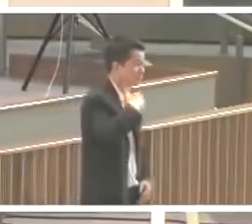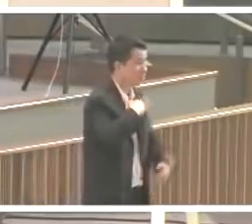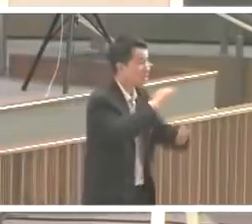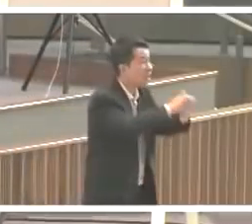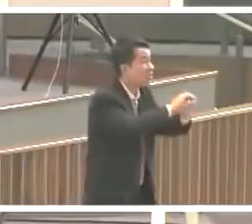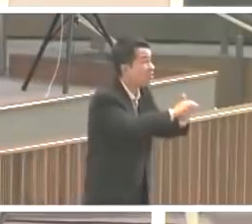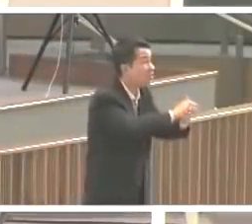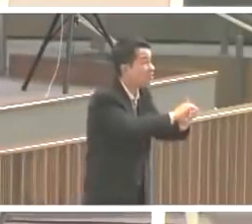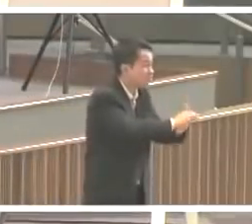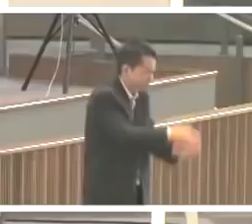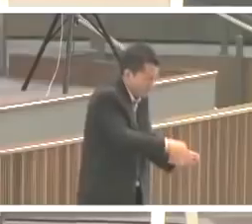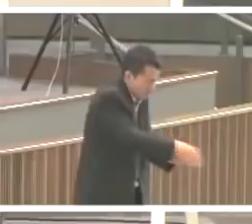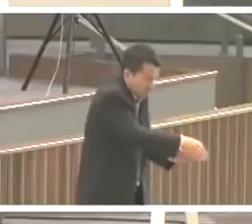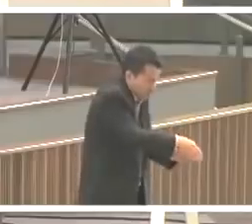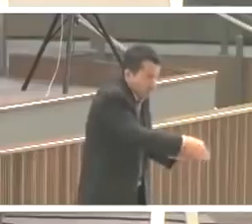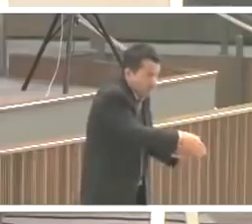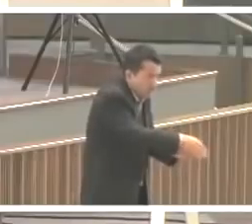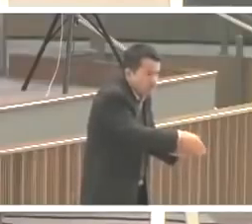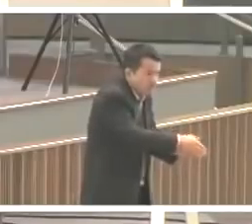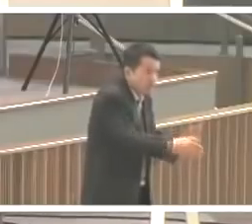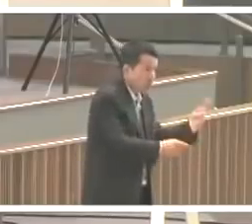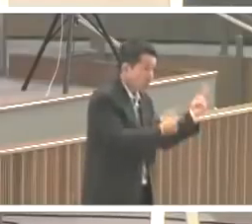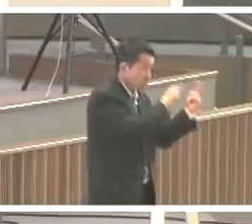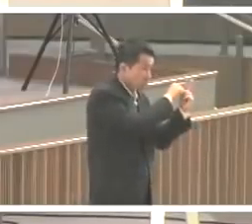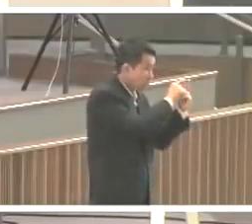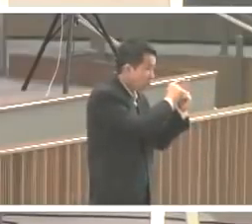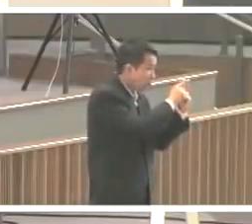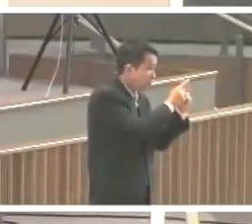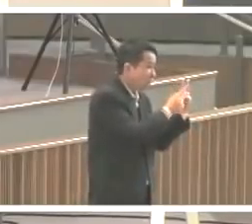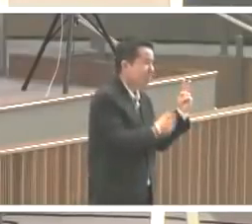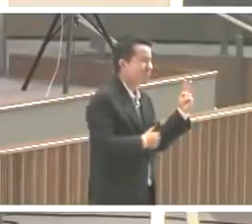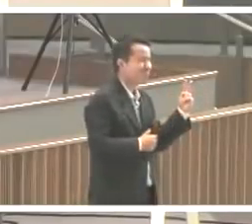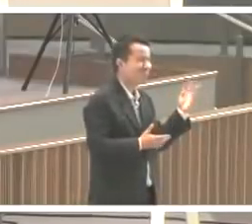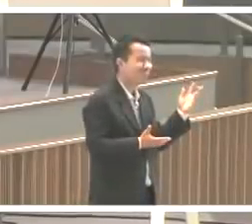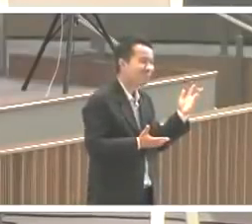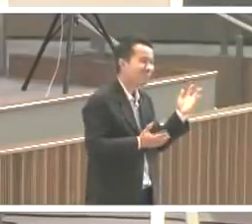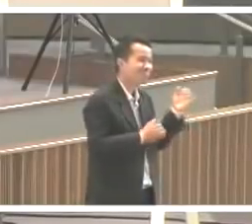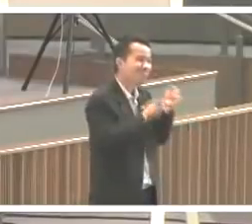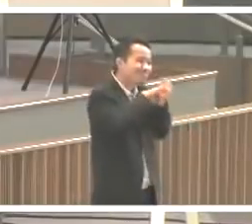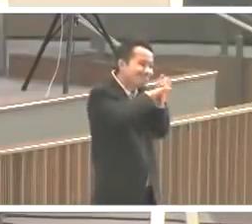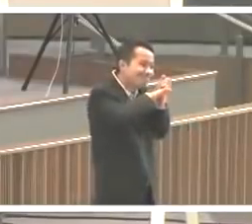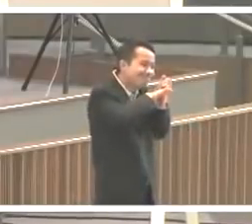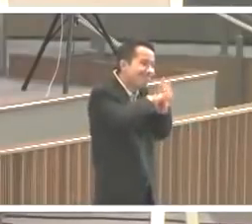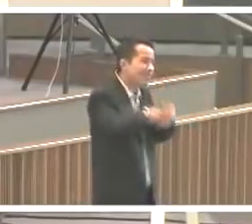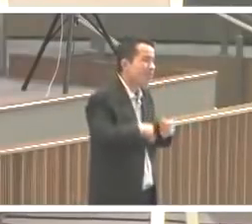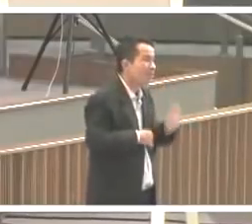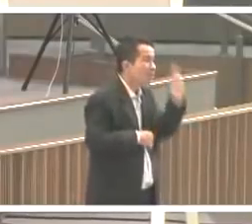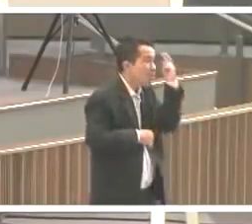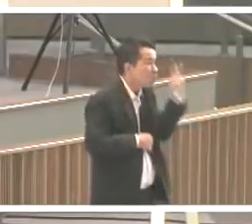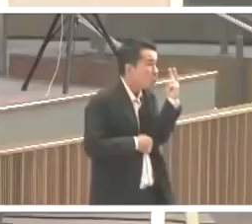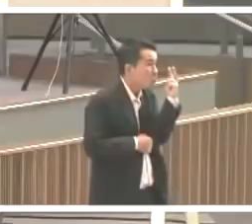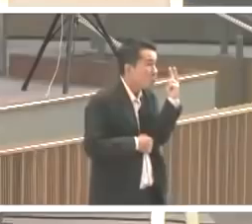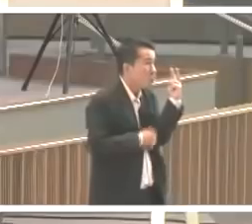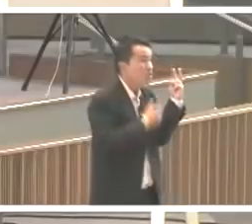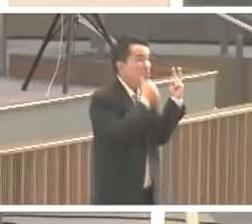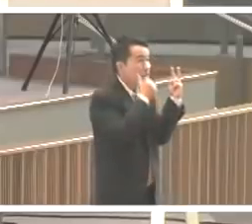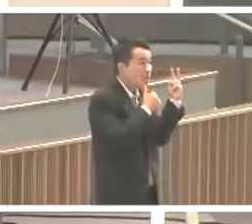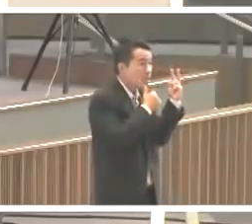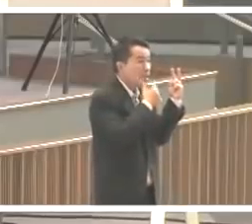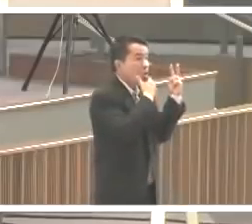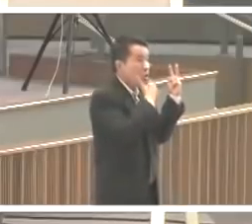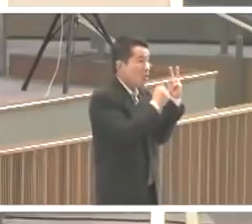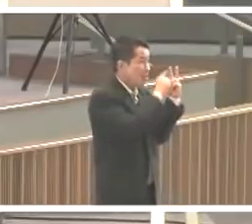E é interessante isso, né? Porque os dois casados estavam traindo marido e mulher e vieram